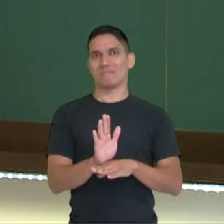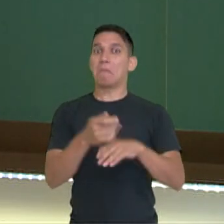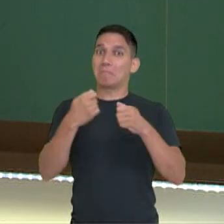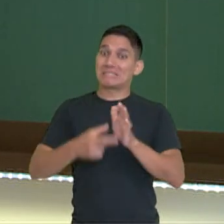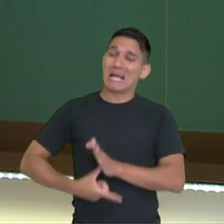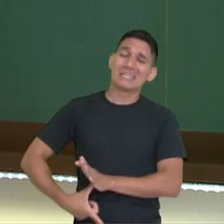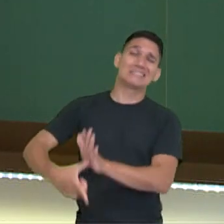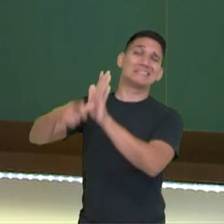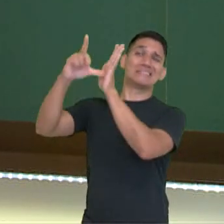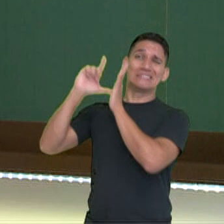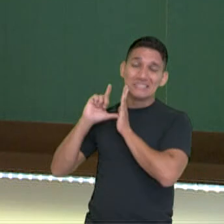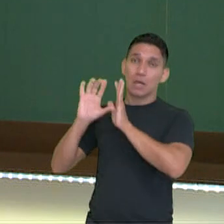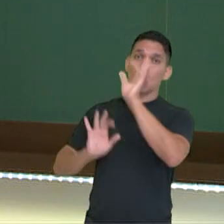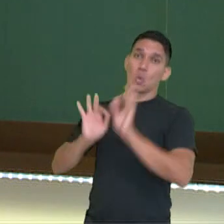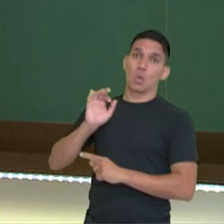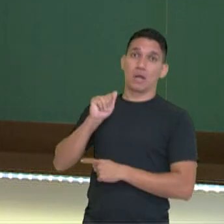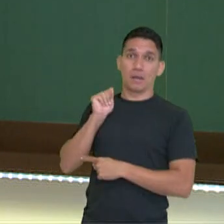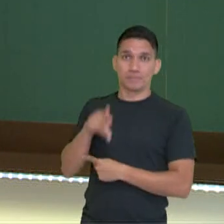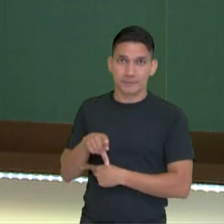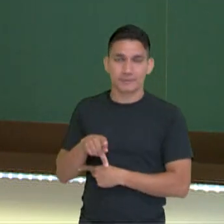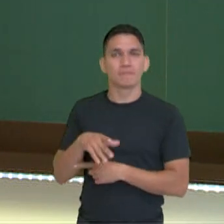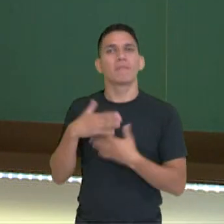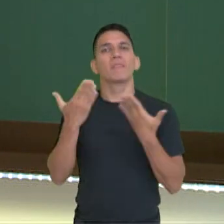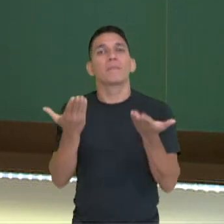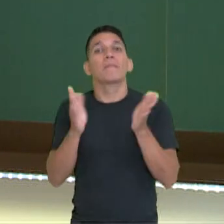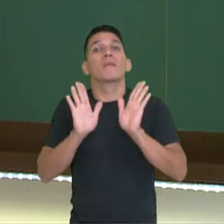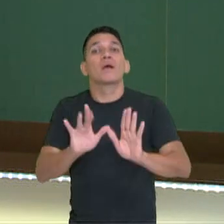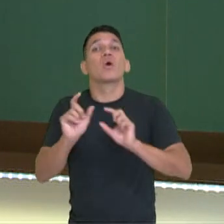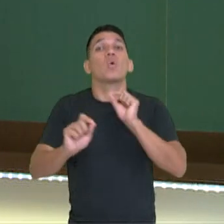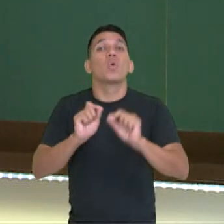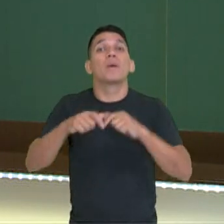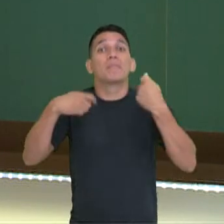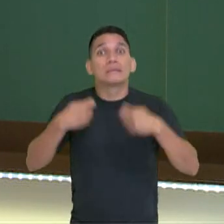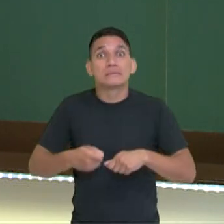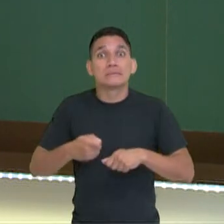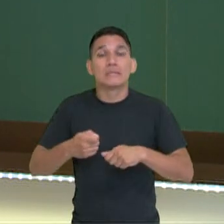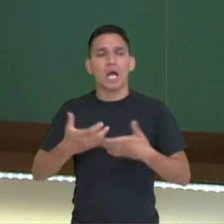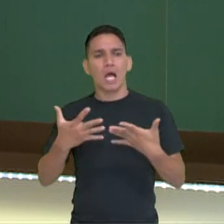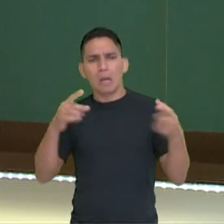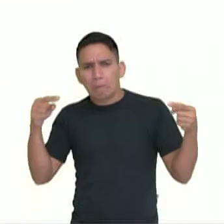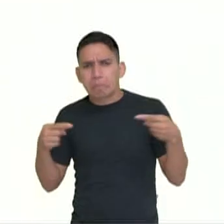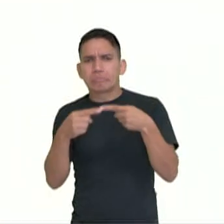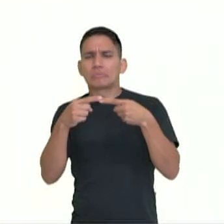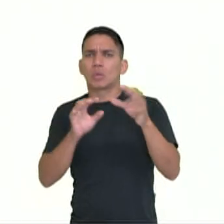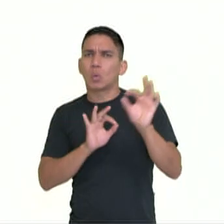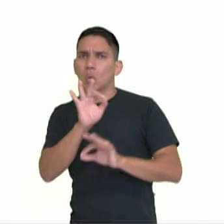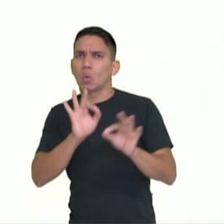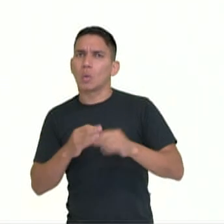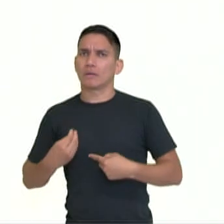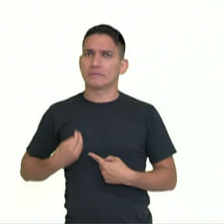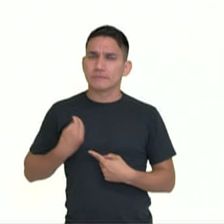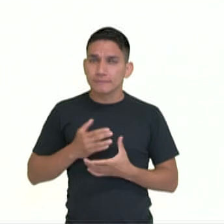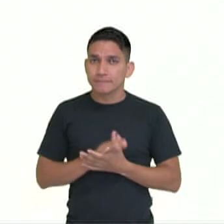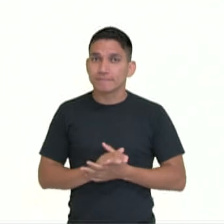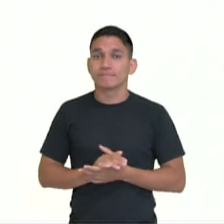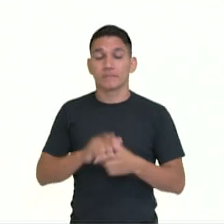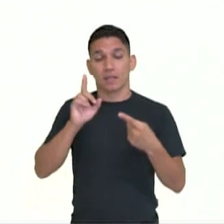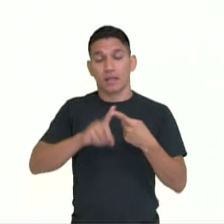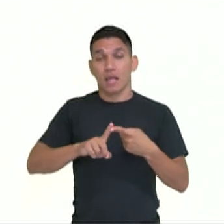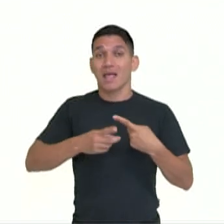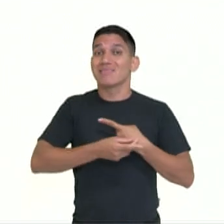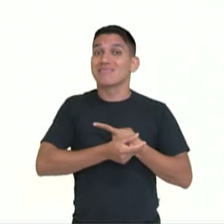planejar para poder fazer isso. Mas o que a gente tem que levar em conta nesse planejamento? O tempo de